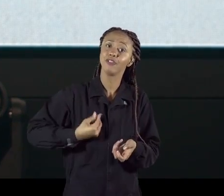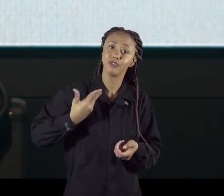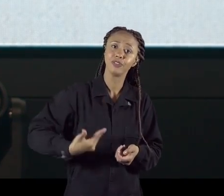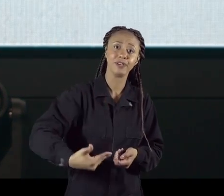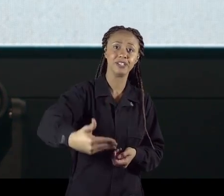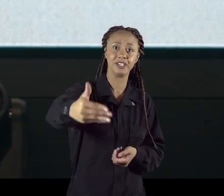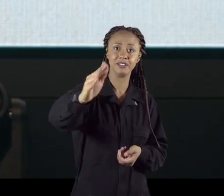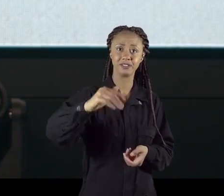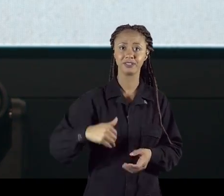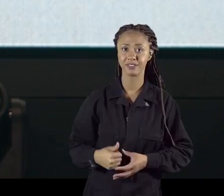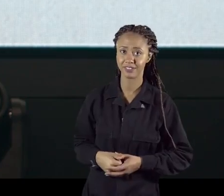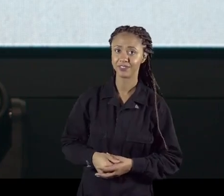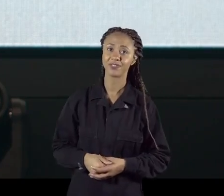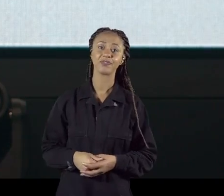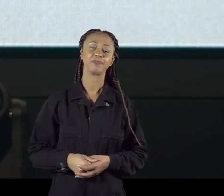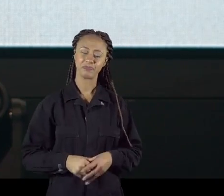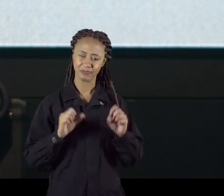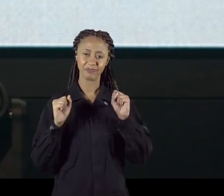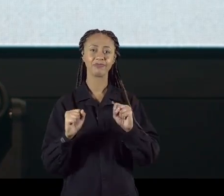agora